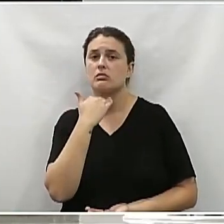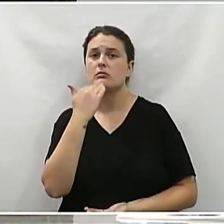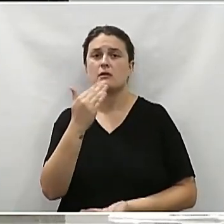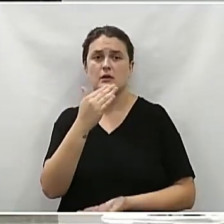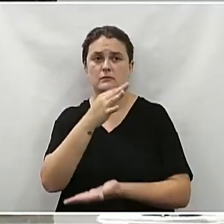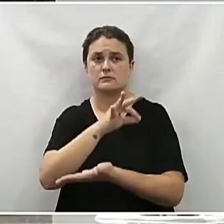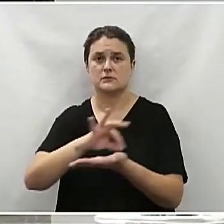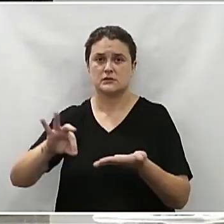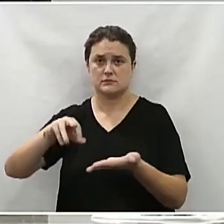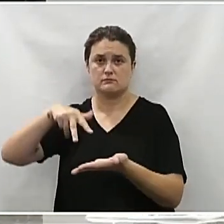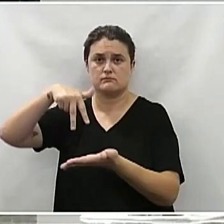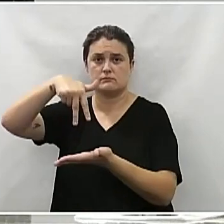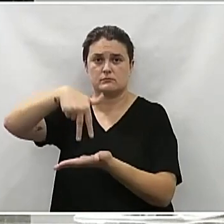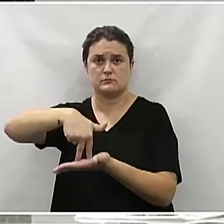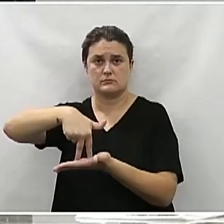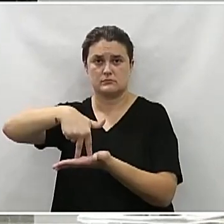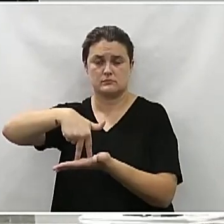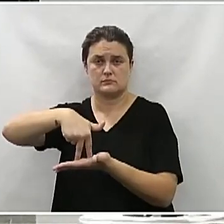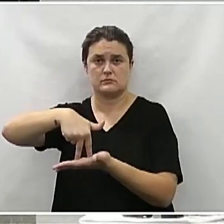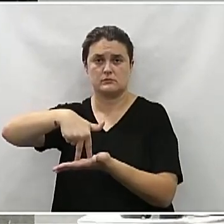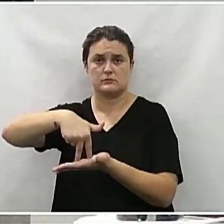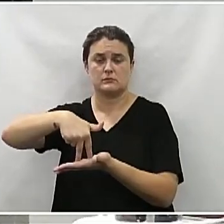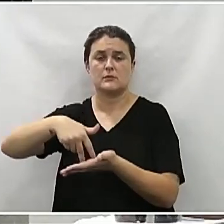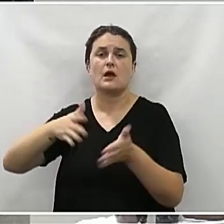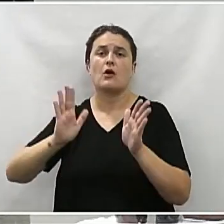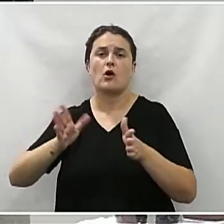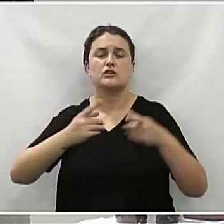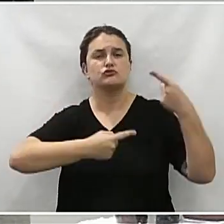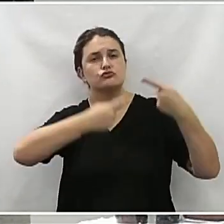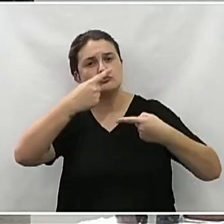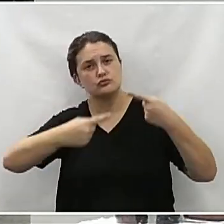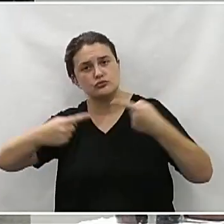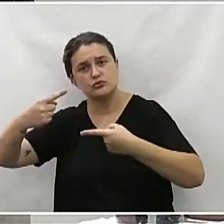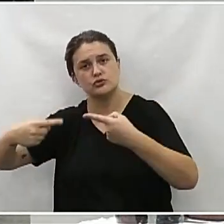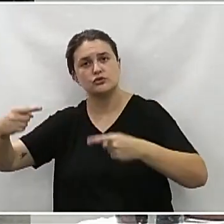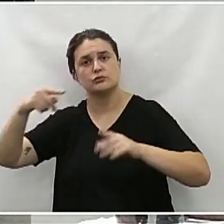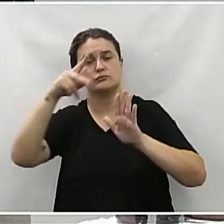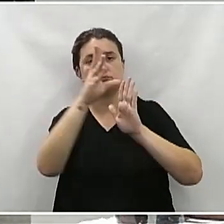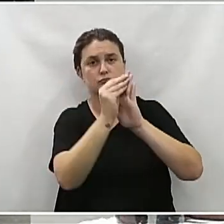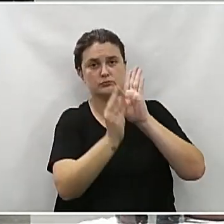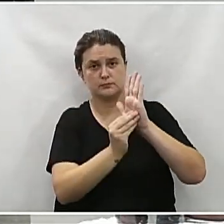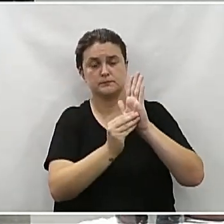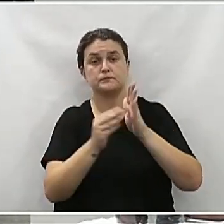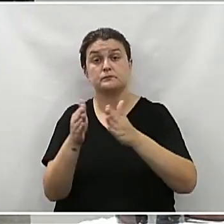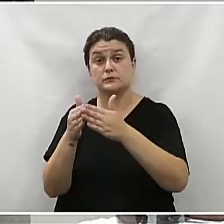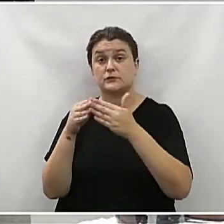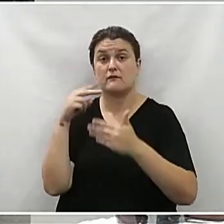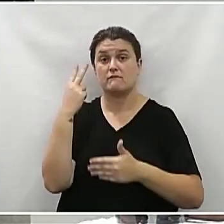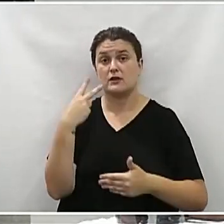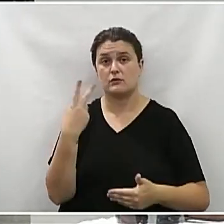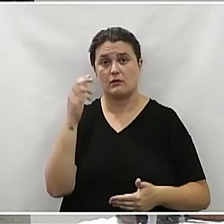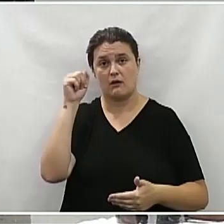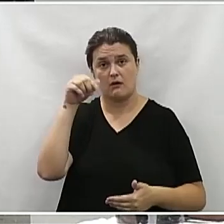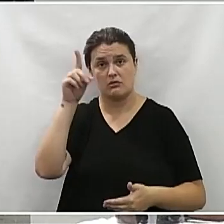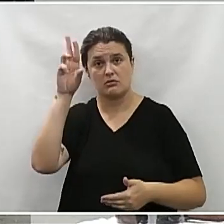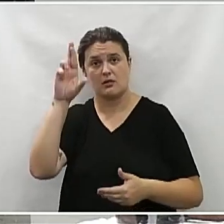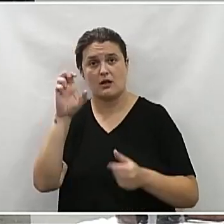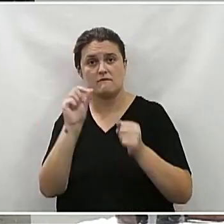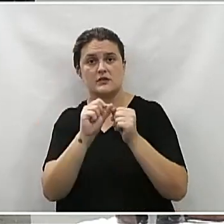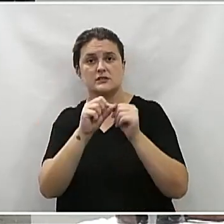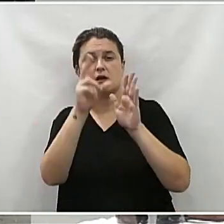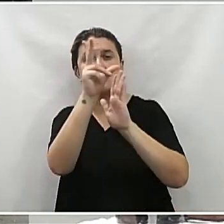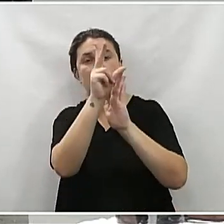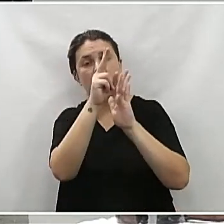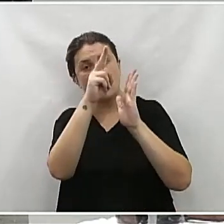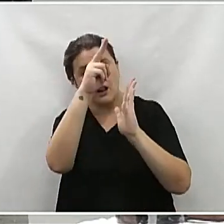nenhuma inscrição para a tribuna, passamos de imediato à ordem do dia. Solicito ao vereador André Rennick para que faça